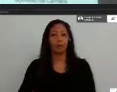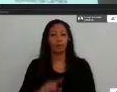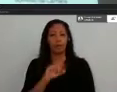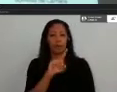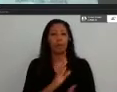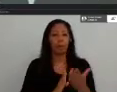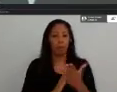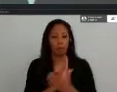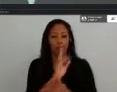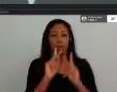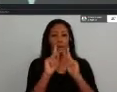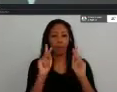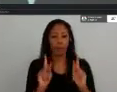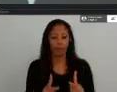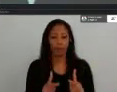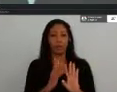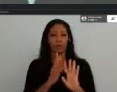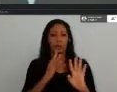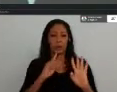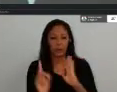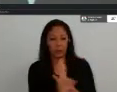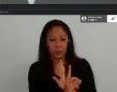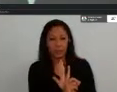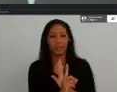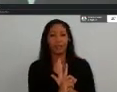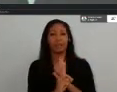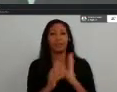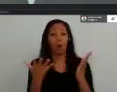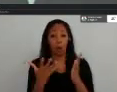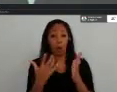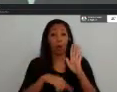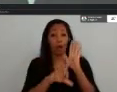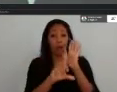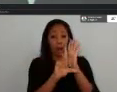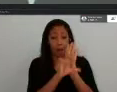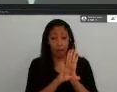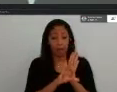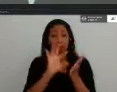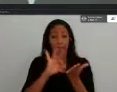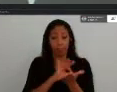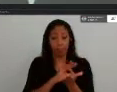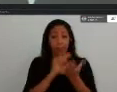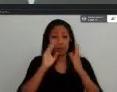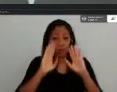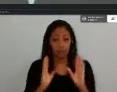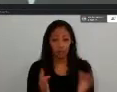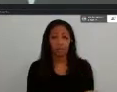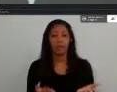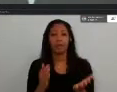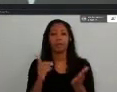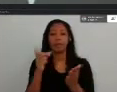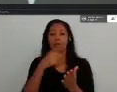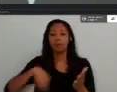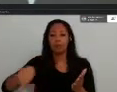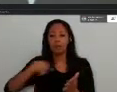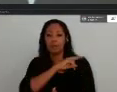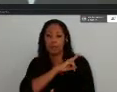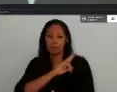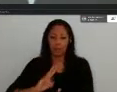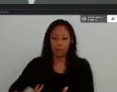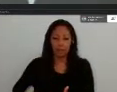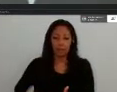foi sancionado hoje, passa a ser lei a partir de hoje, tá certo? Graças a todos os vereadores da Câmara Municipal de Parnamirim,